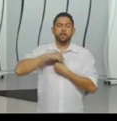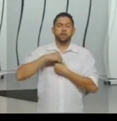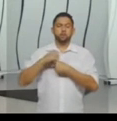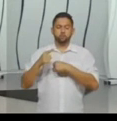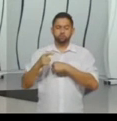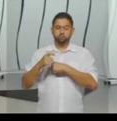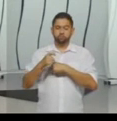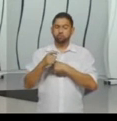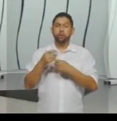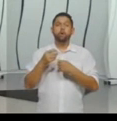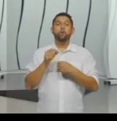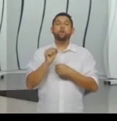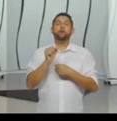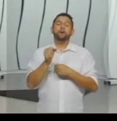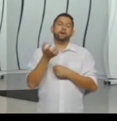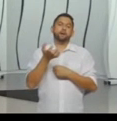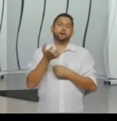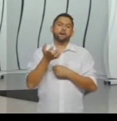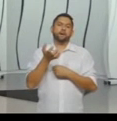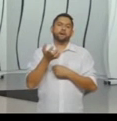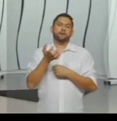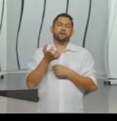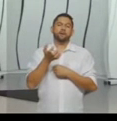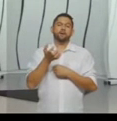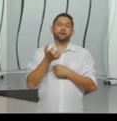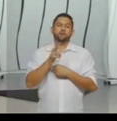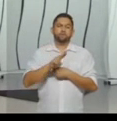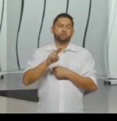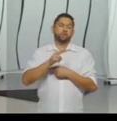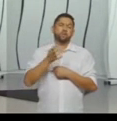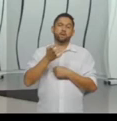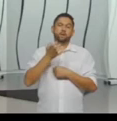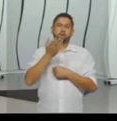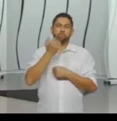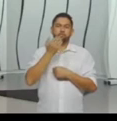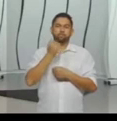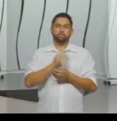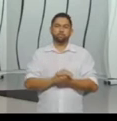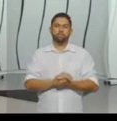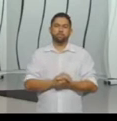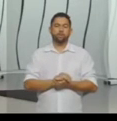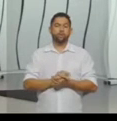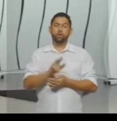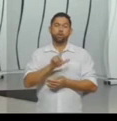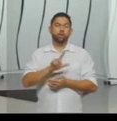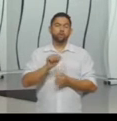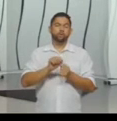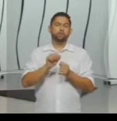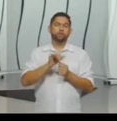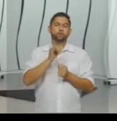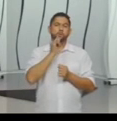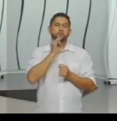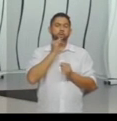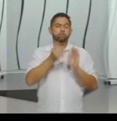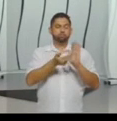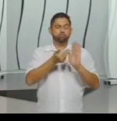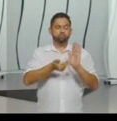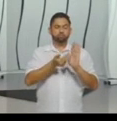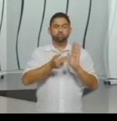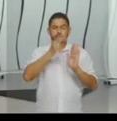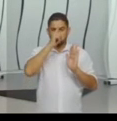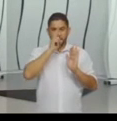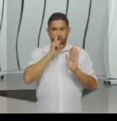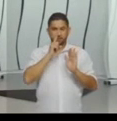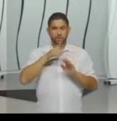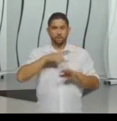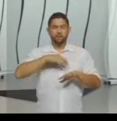alguma partícula que ela quer se alimentar. É claro que aqui eu fiz um exemplo aqui. Ela tem